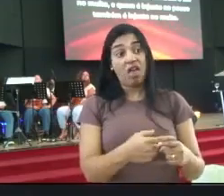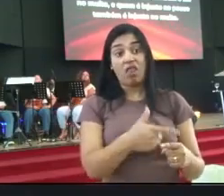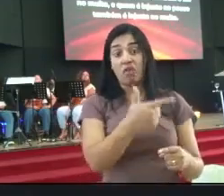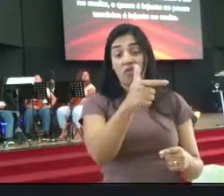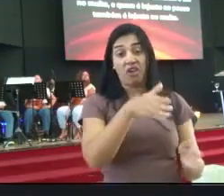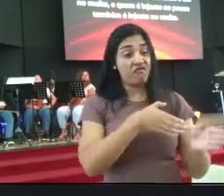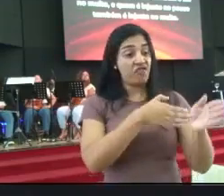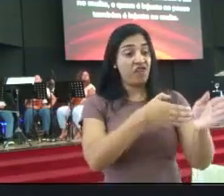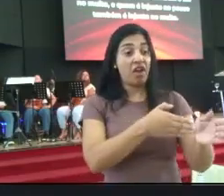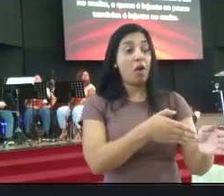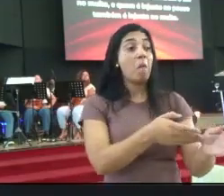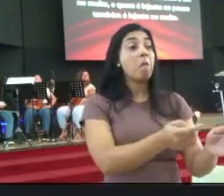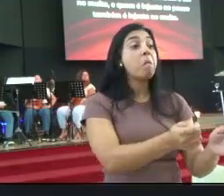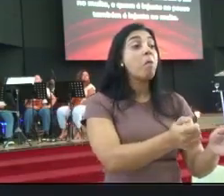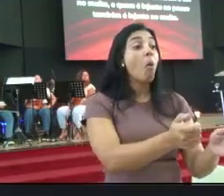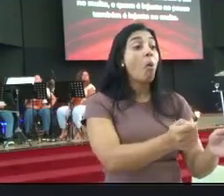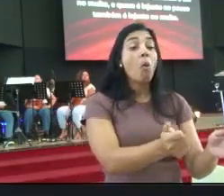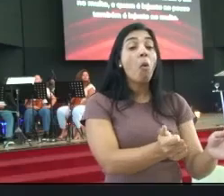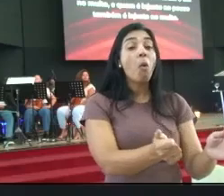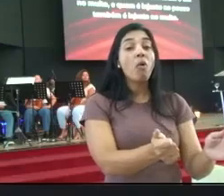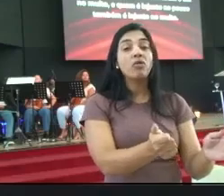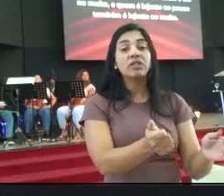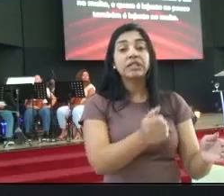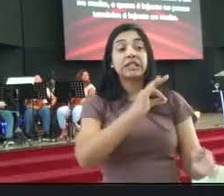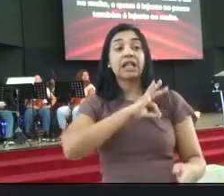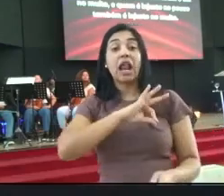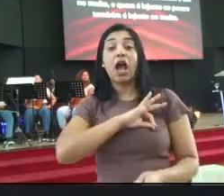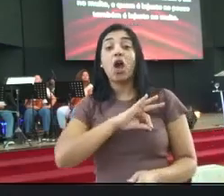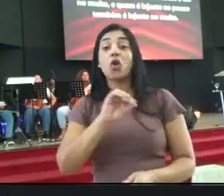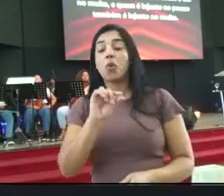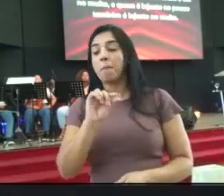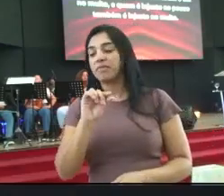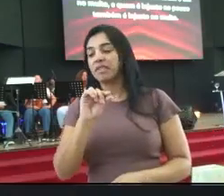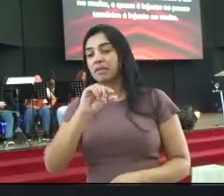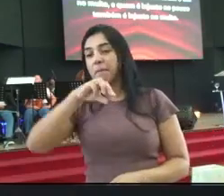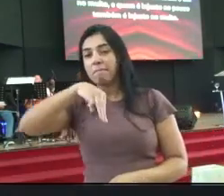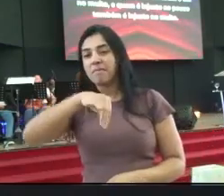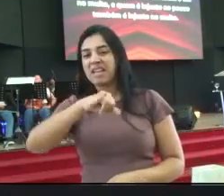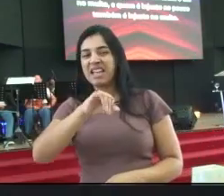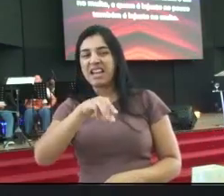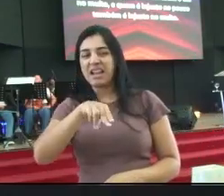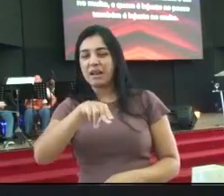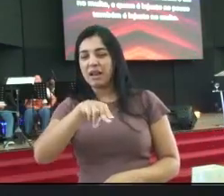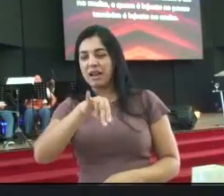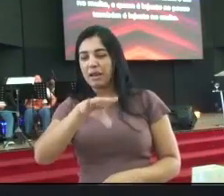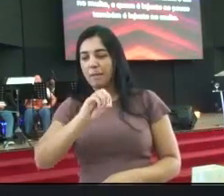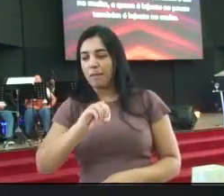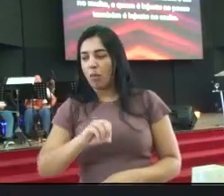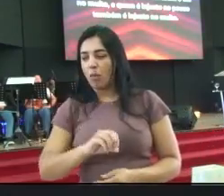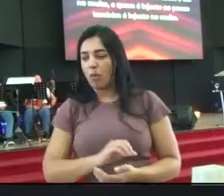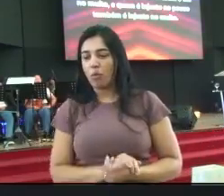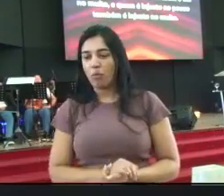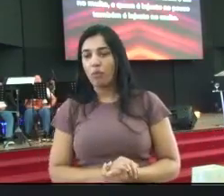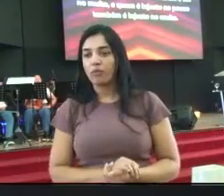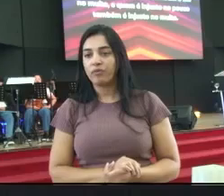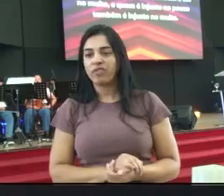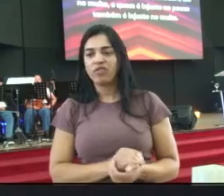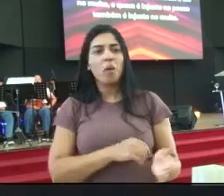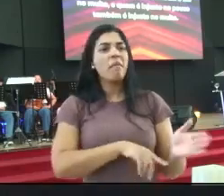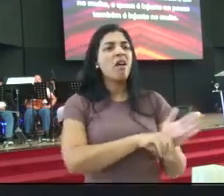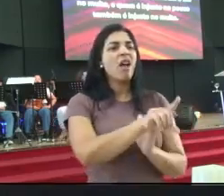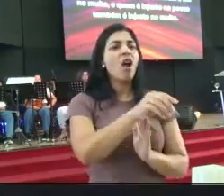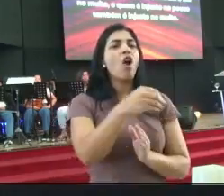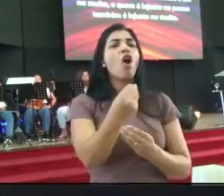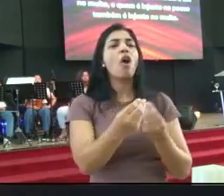Quem não é fiel num salário mínimo, deixa eu te fazer uma pergunta para você. Como